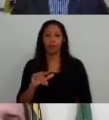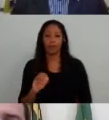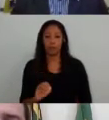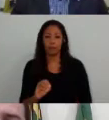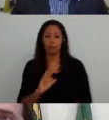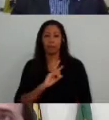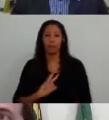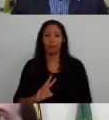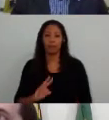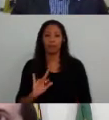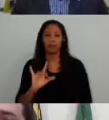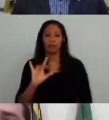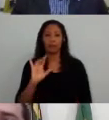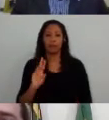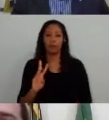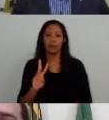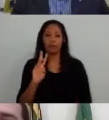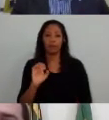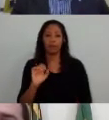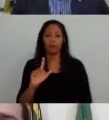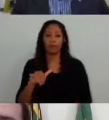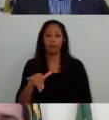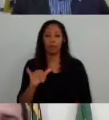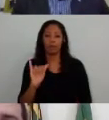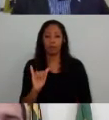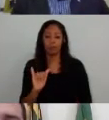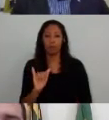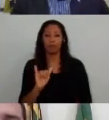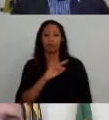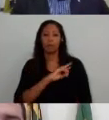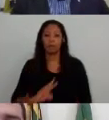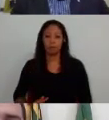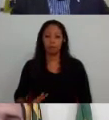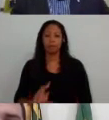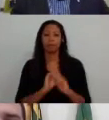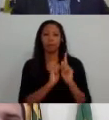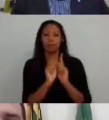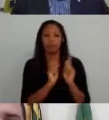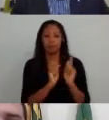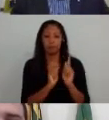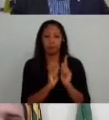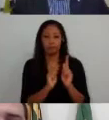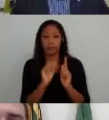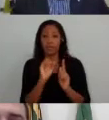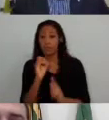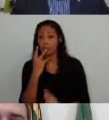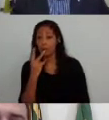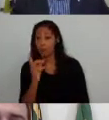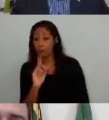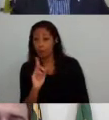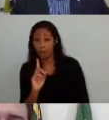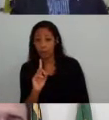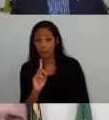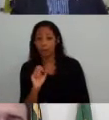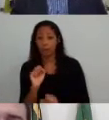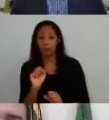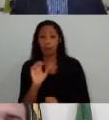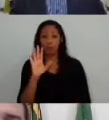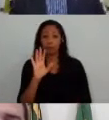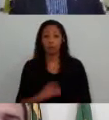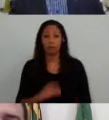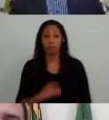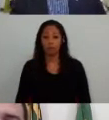Vônei e vereador Gustavo Negócio. Se alguém não foi citado, não entrou.